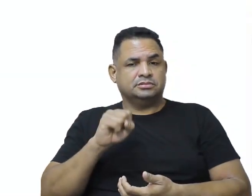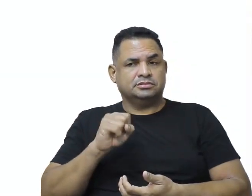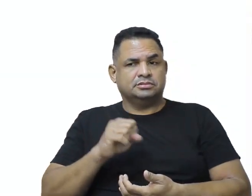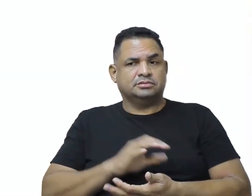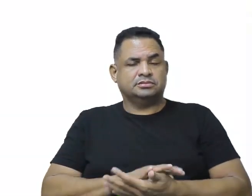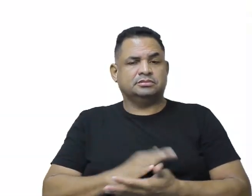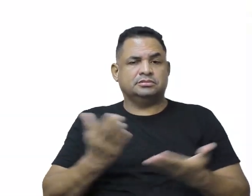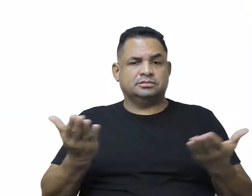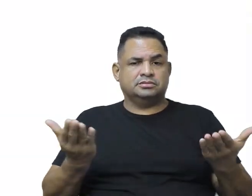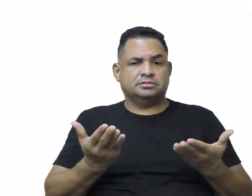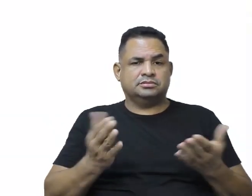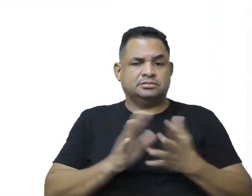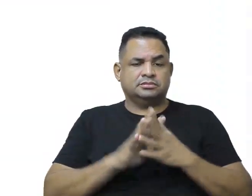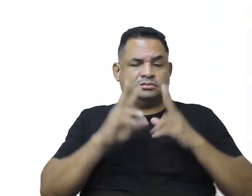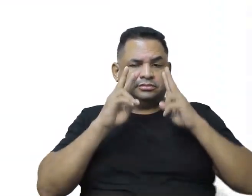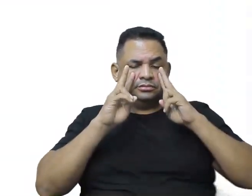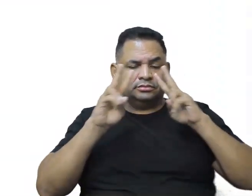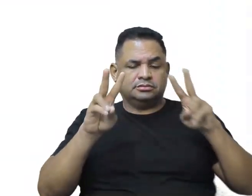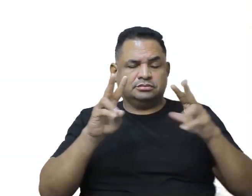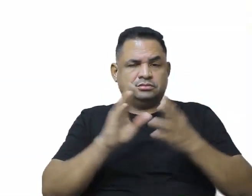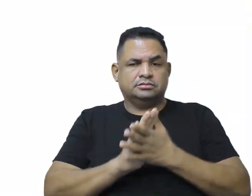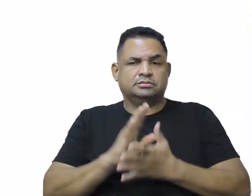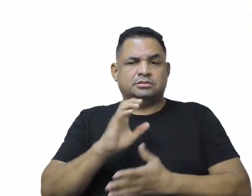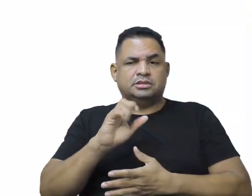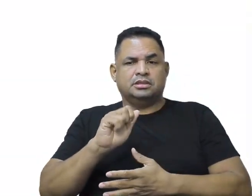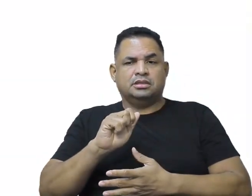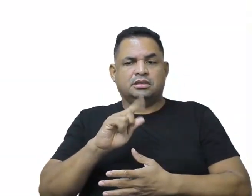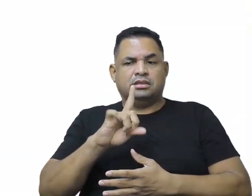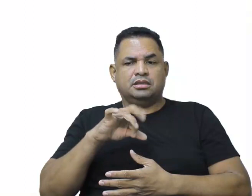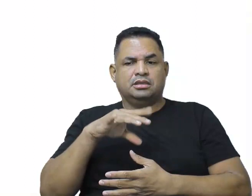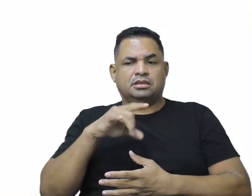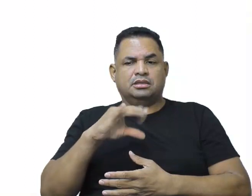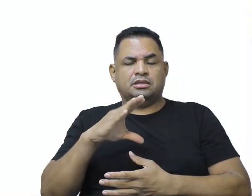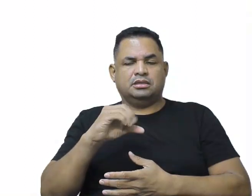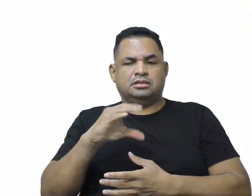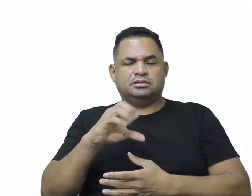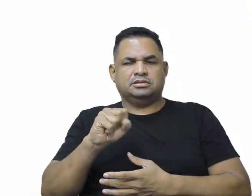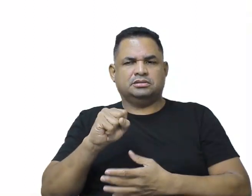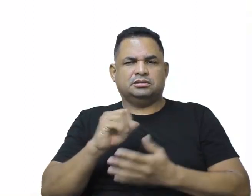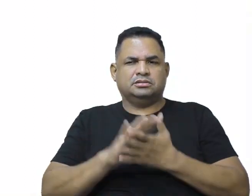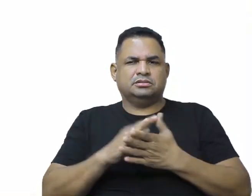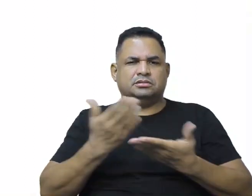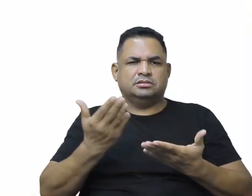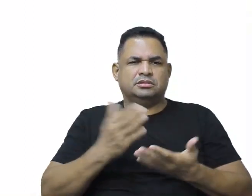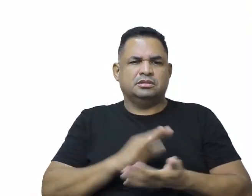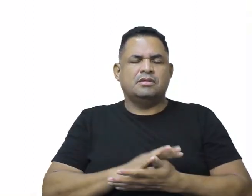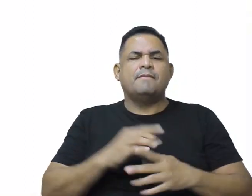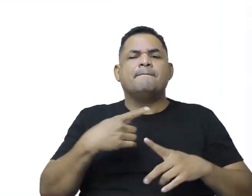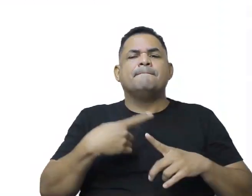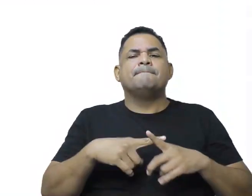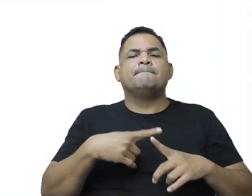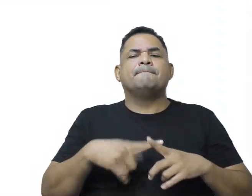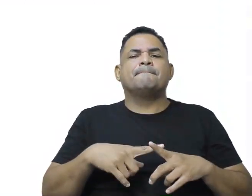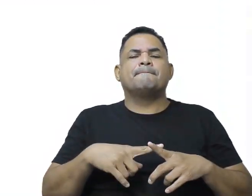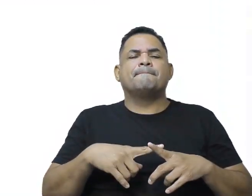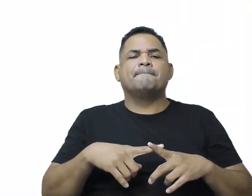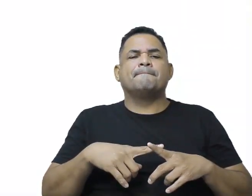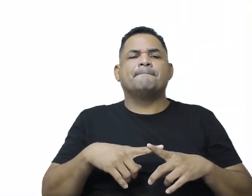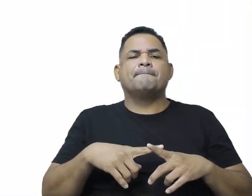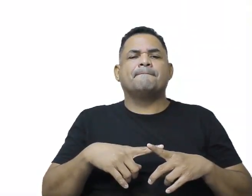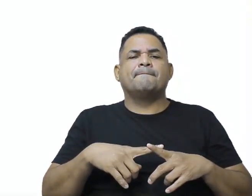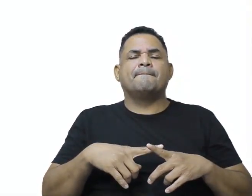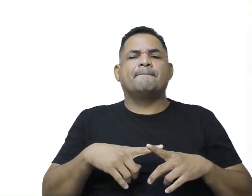clusive esse essa visão de alienação das classes trabalhadoras é o instrumento por quê Porque